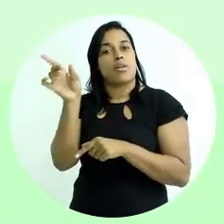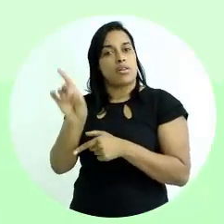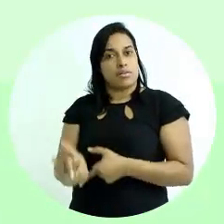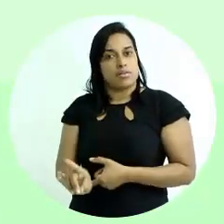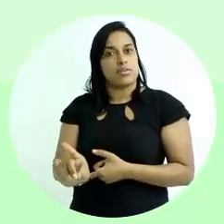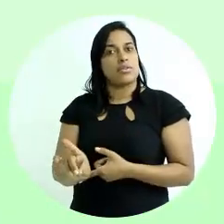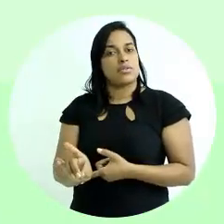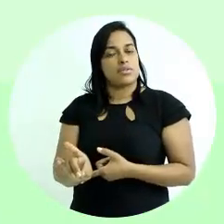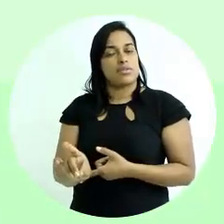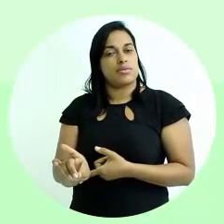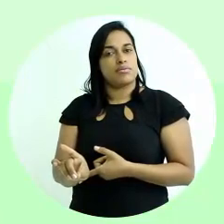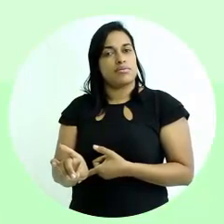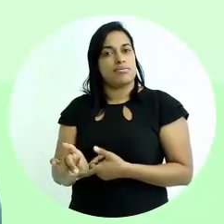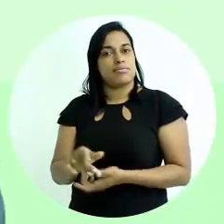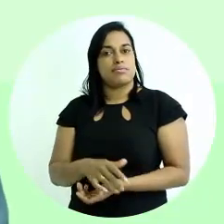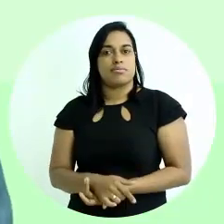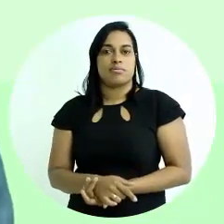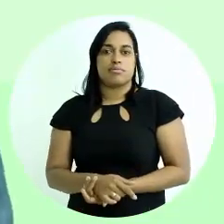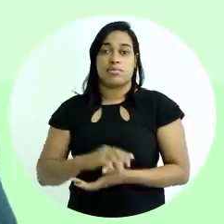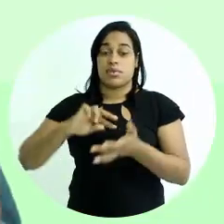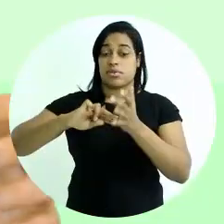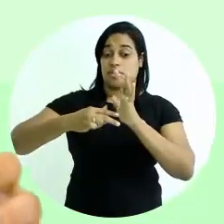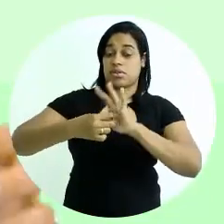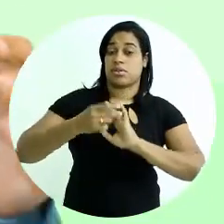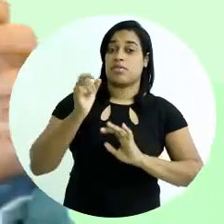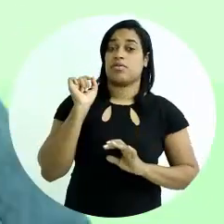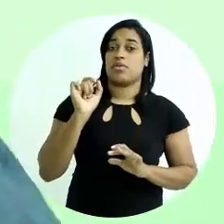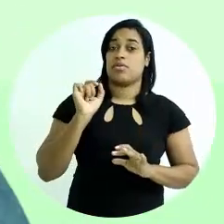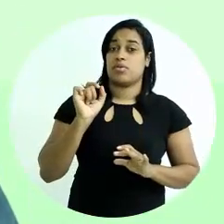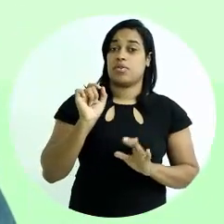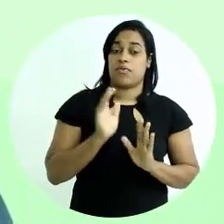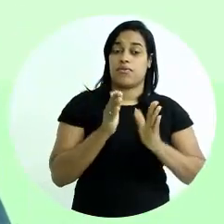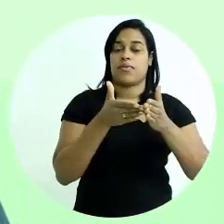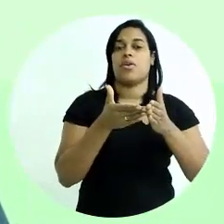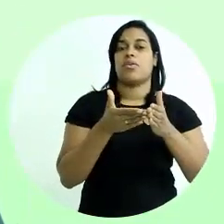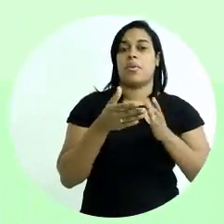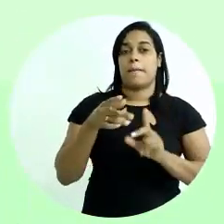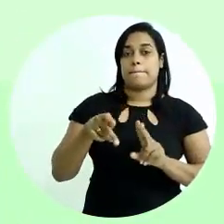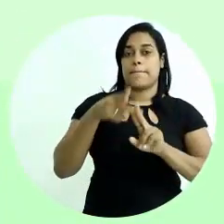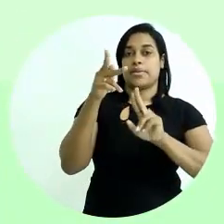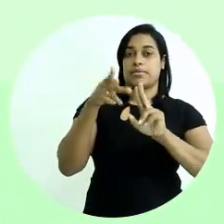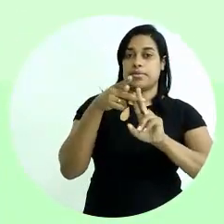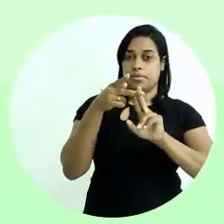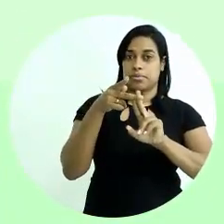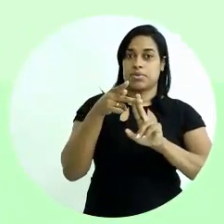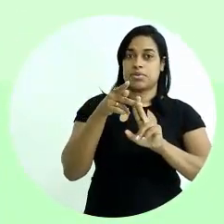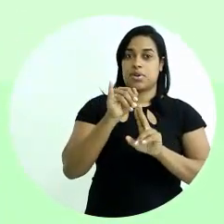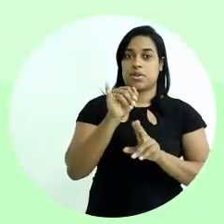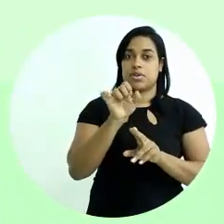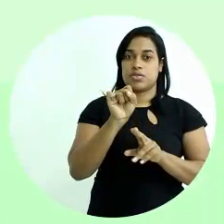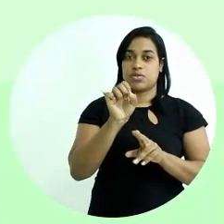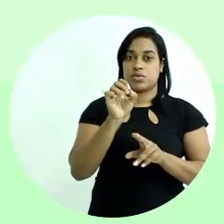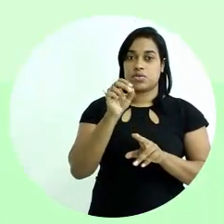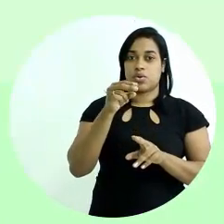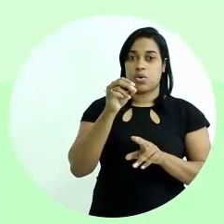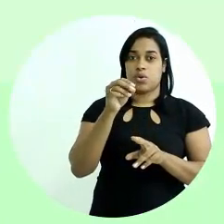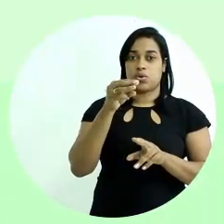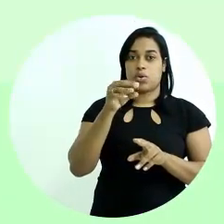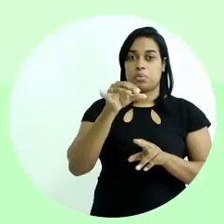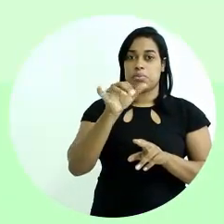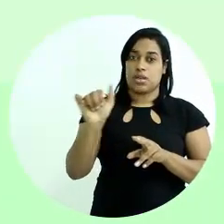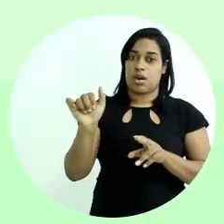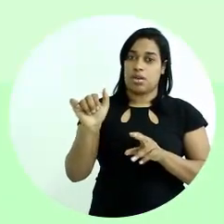deficiência ou seja o que é que se trabalha aí princípio da isonomia